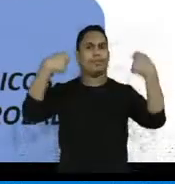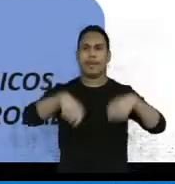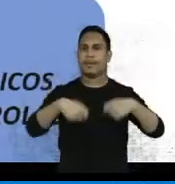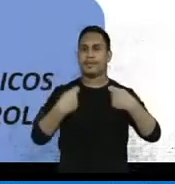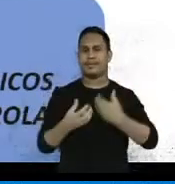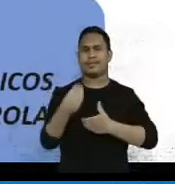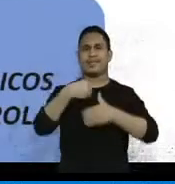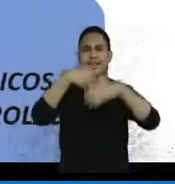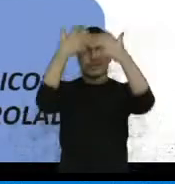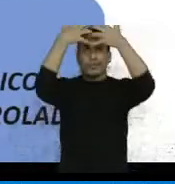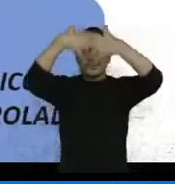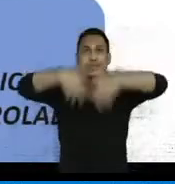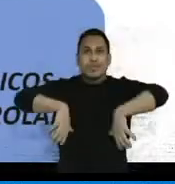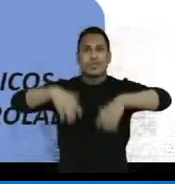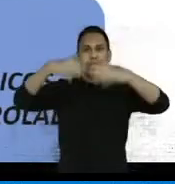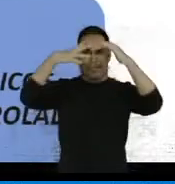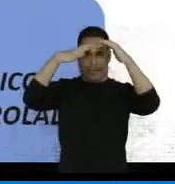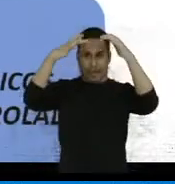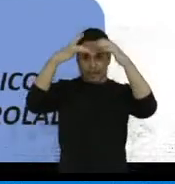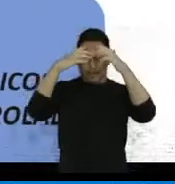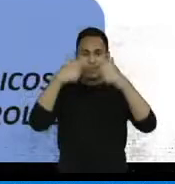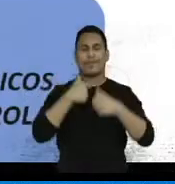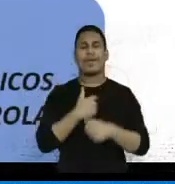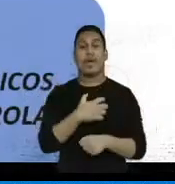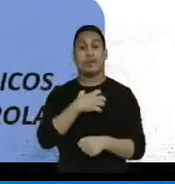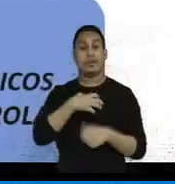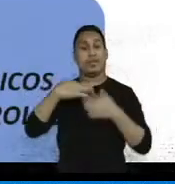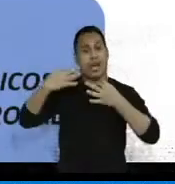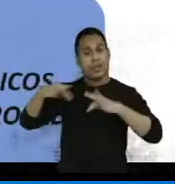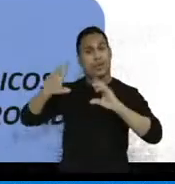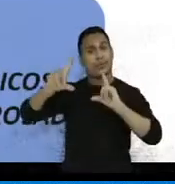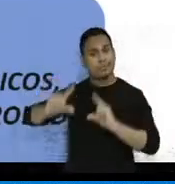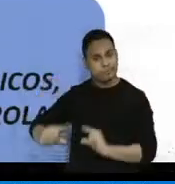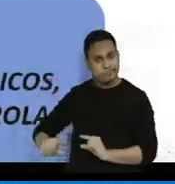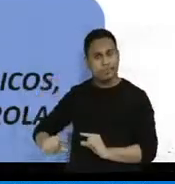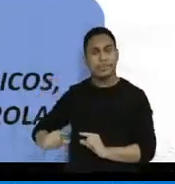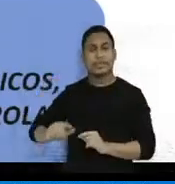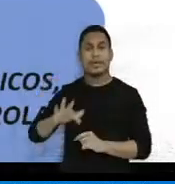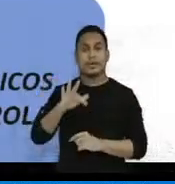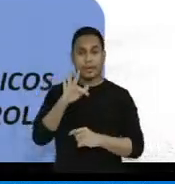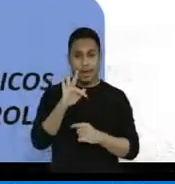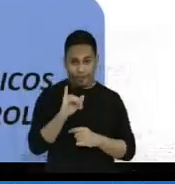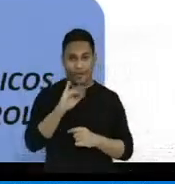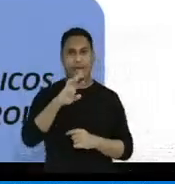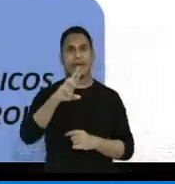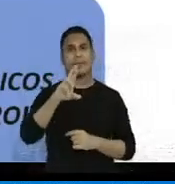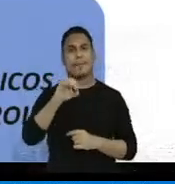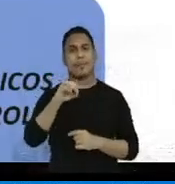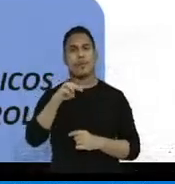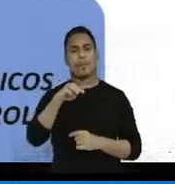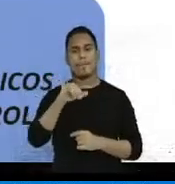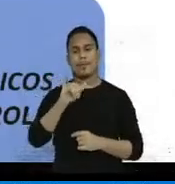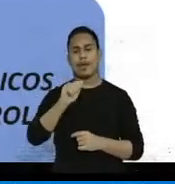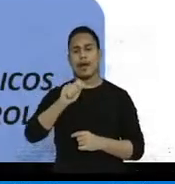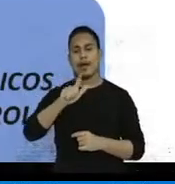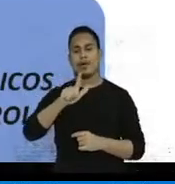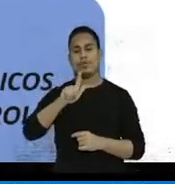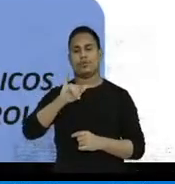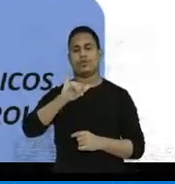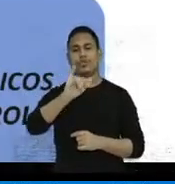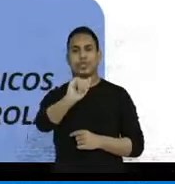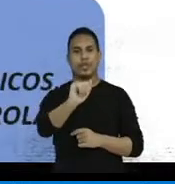menos dor. Então, na fibromialgia, eu tento aumentar essa substância no meu organismo. E a vitamina B6 é